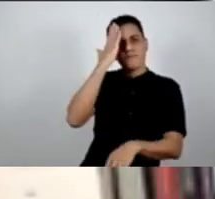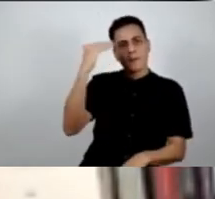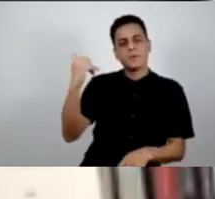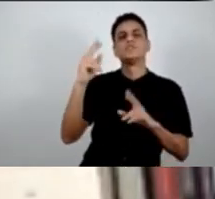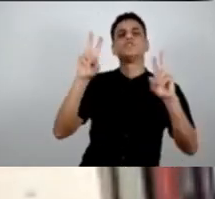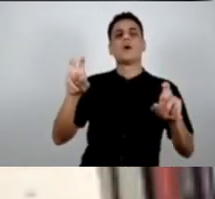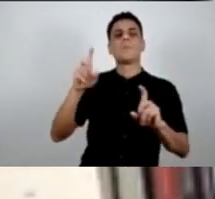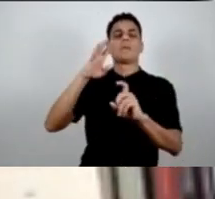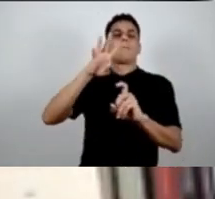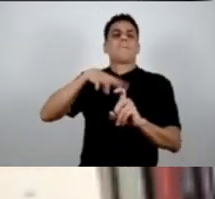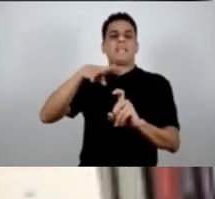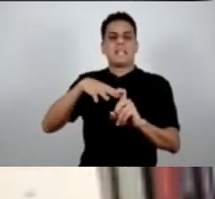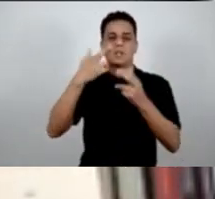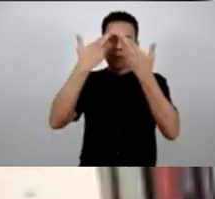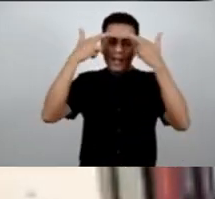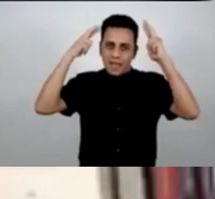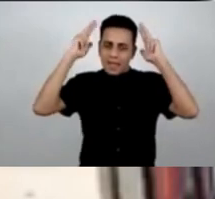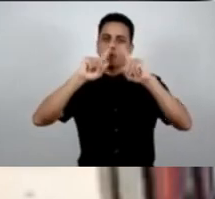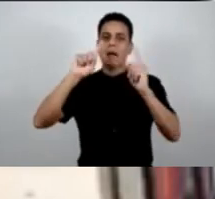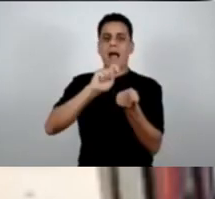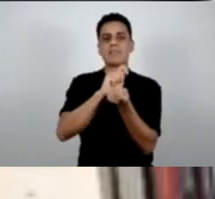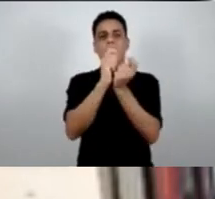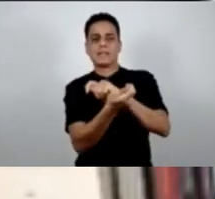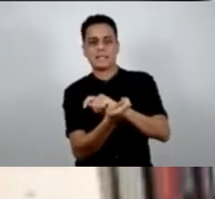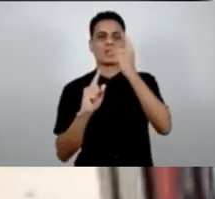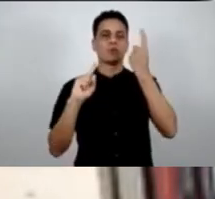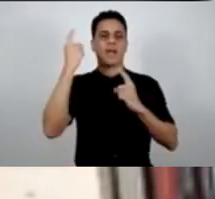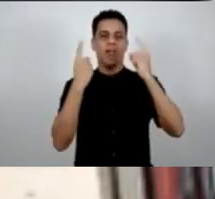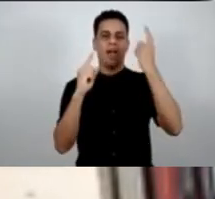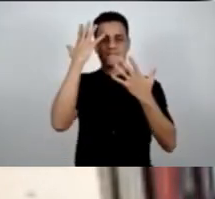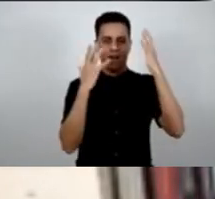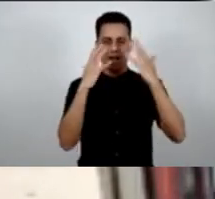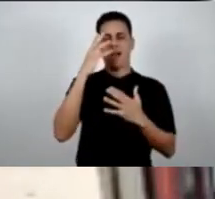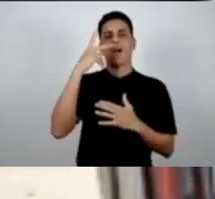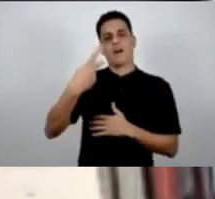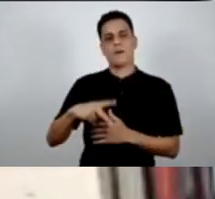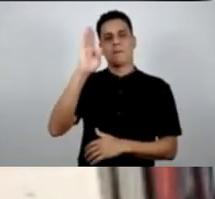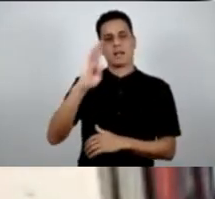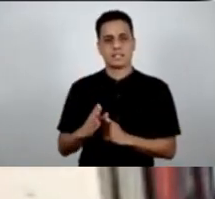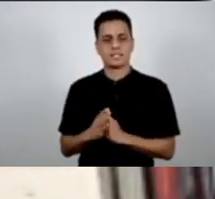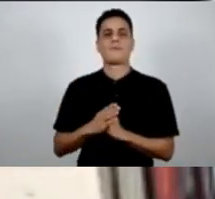mas adaptado a uma favela, ao carnaval brasileiro, né? O Vinícius de Moraes, que era um diplomata, poeta